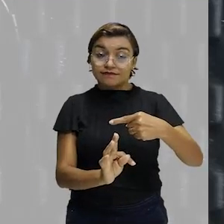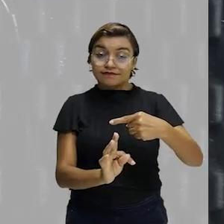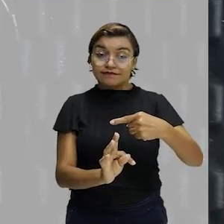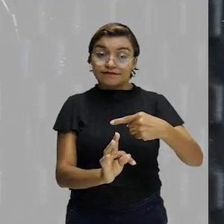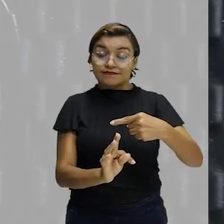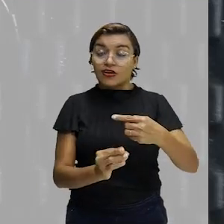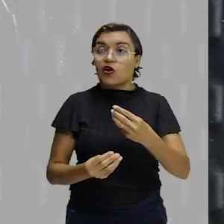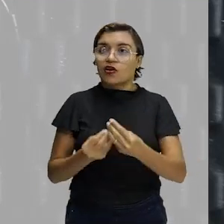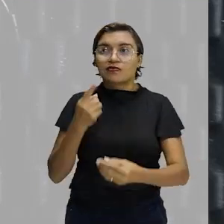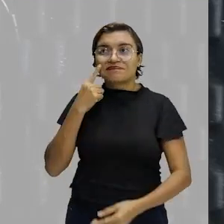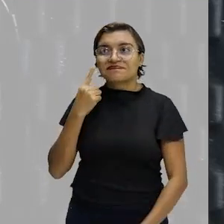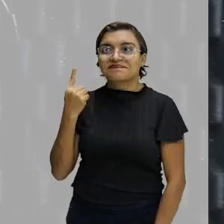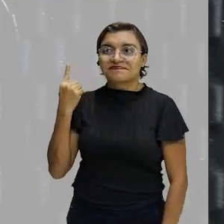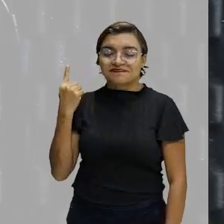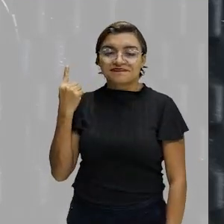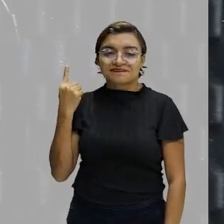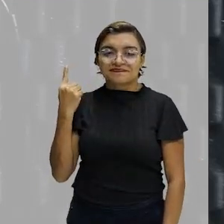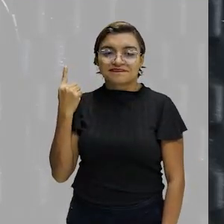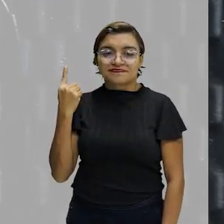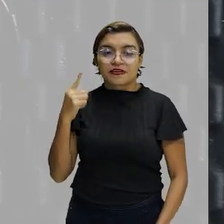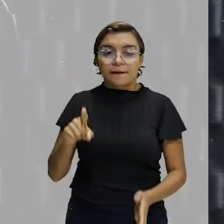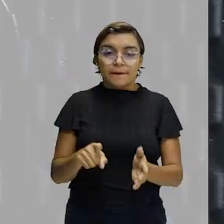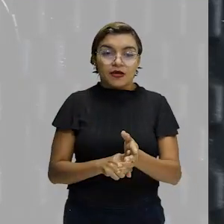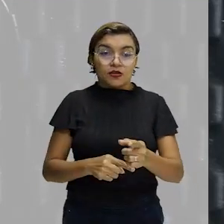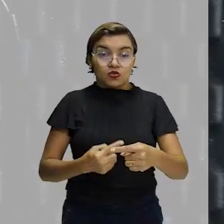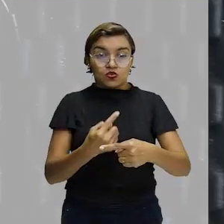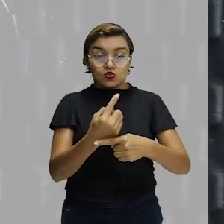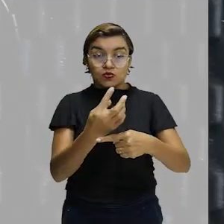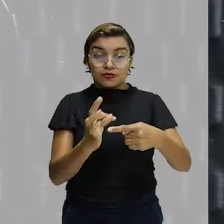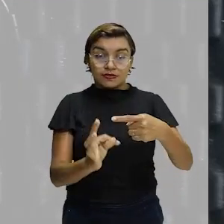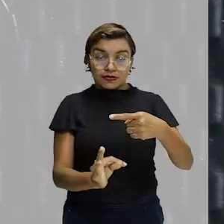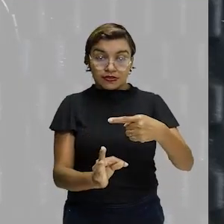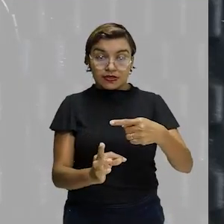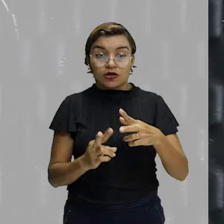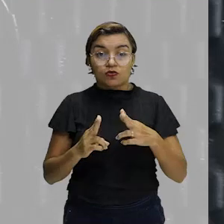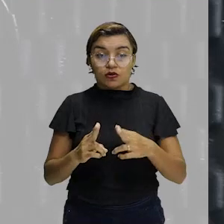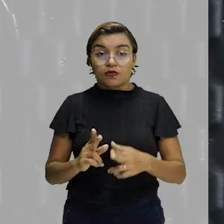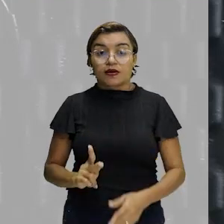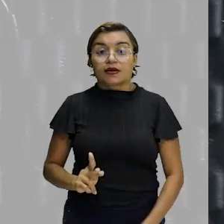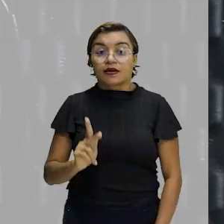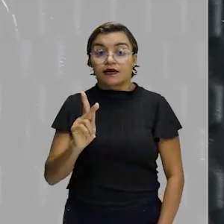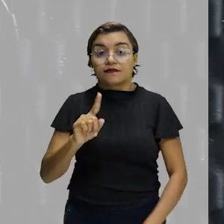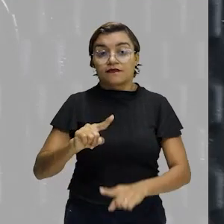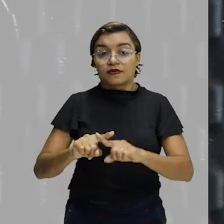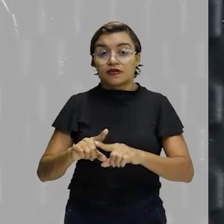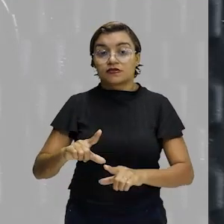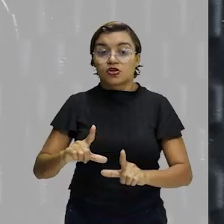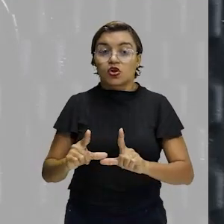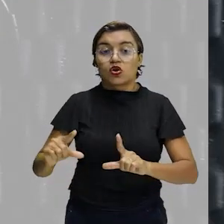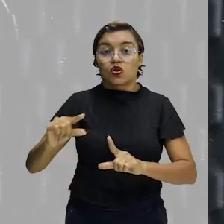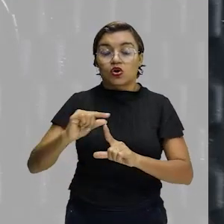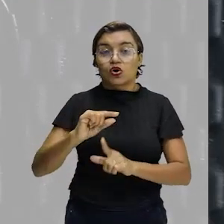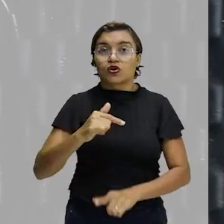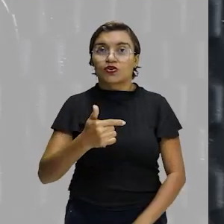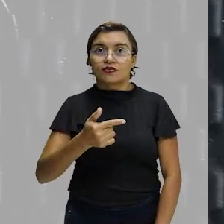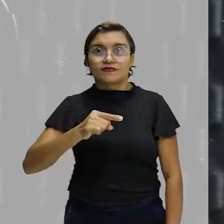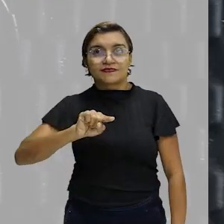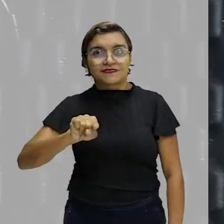e olha como ficou. Ficou menos 1 sobre t igual a k vezes log de